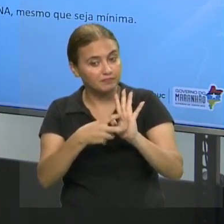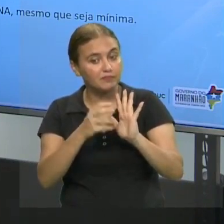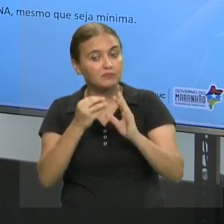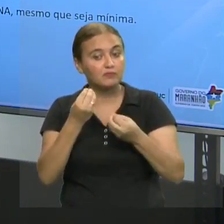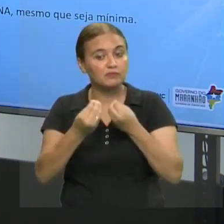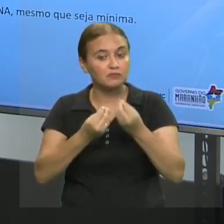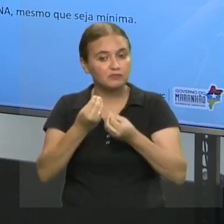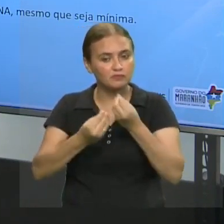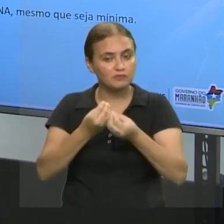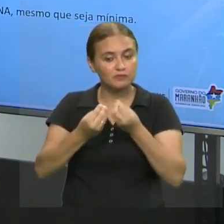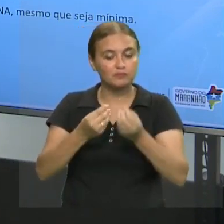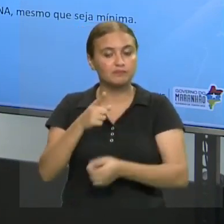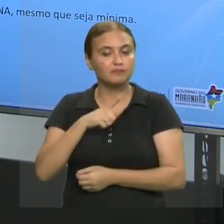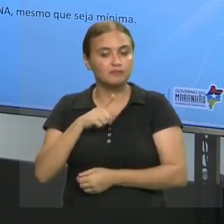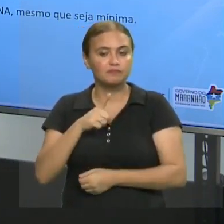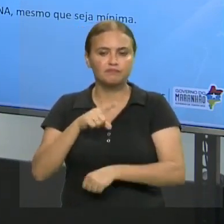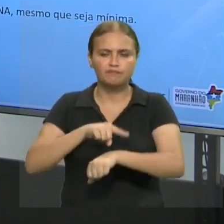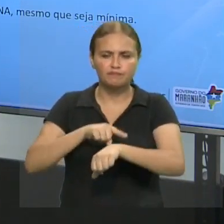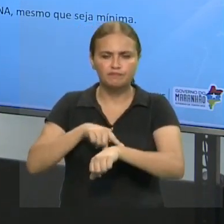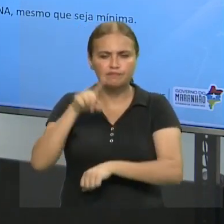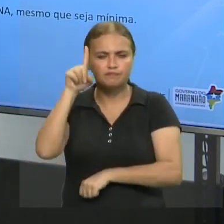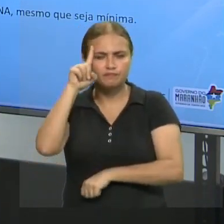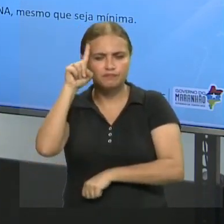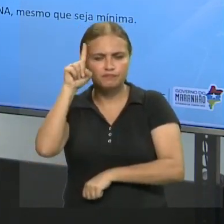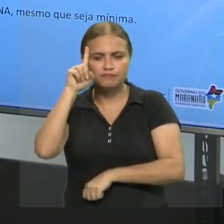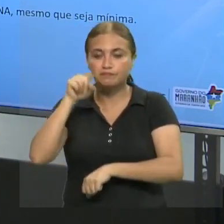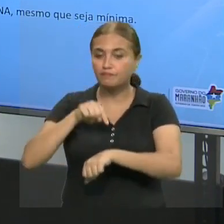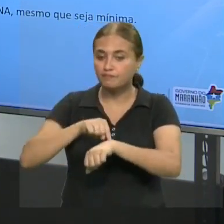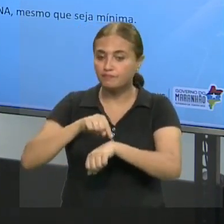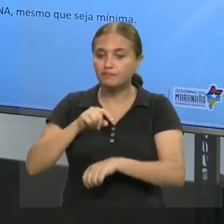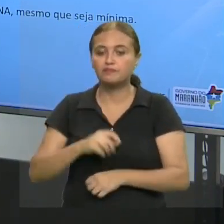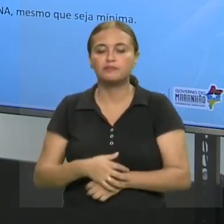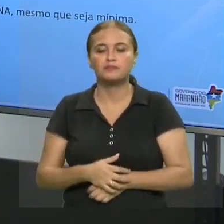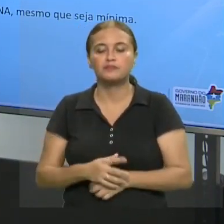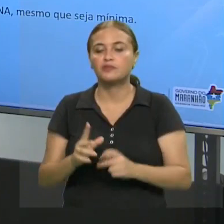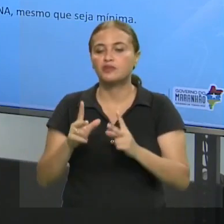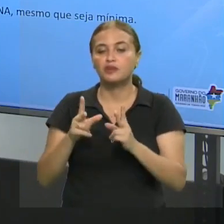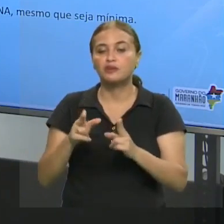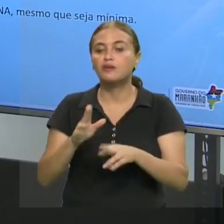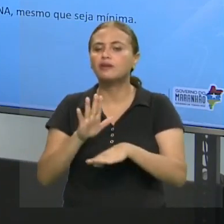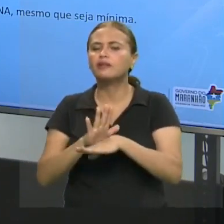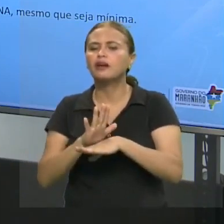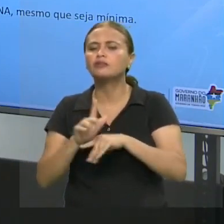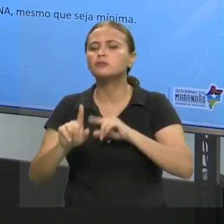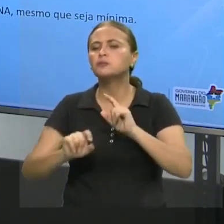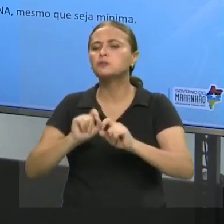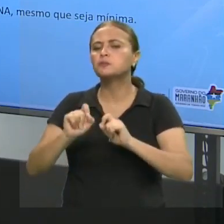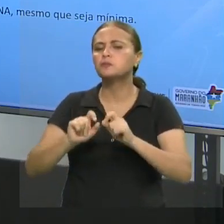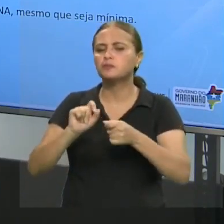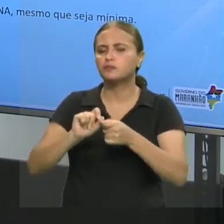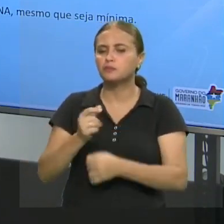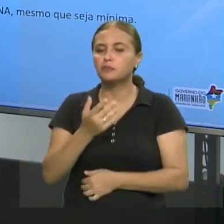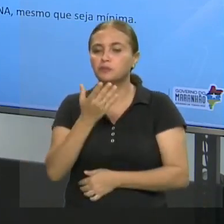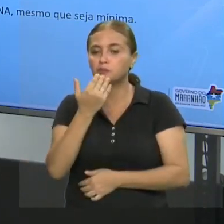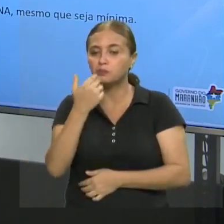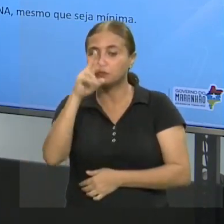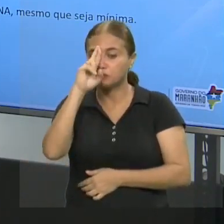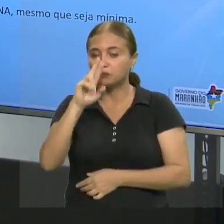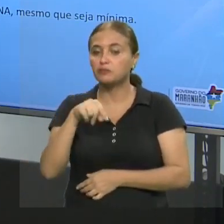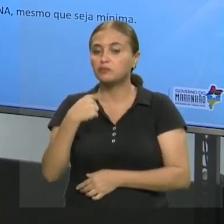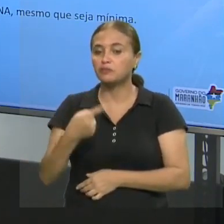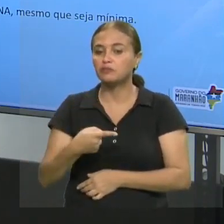você tem uma rotina, né? Perceber essa rotina. A mesma coisa você faz à tarde. O que você faz à tarde? Você almoça,